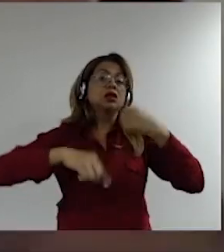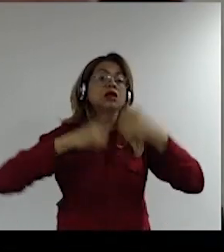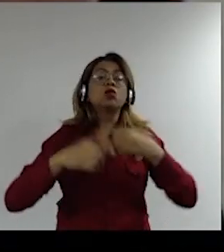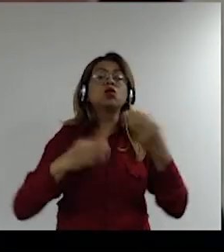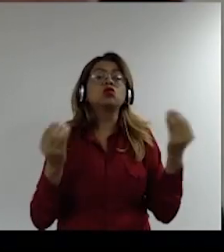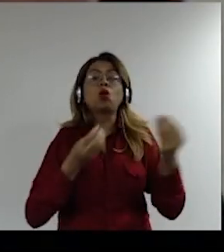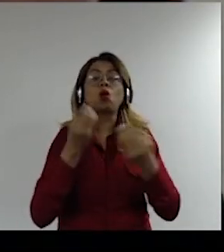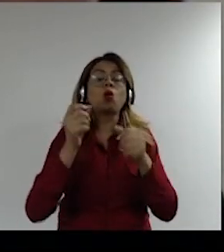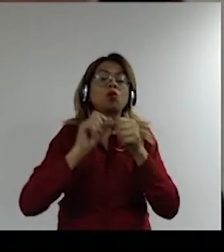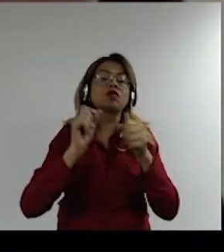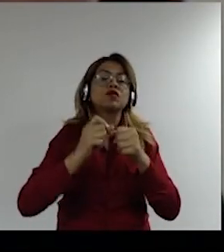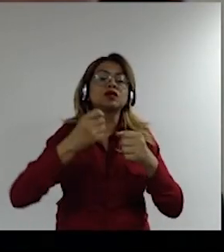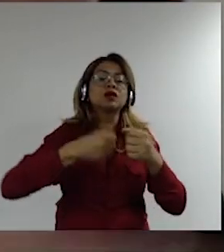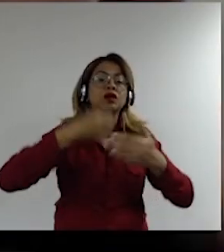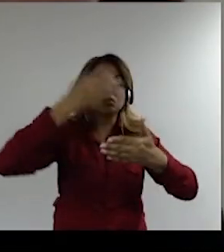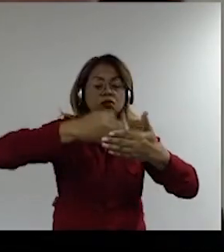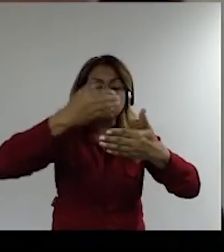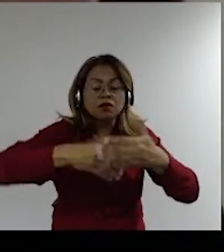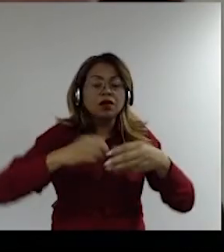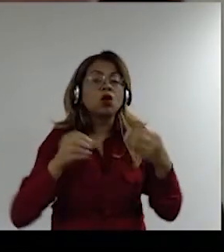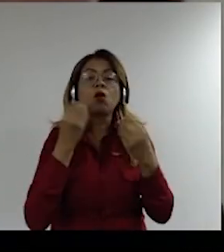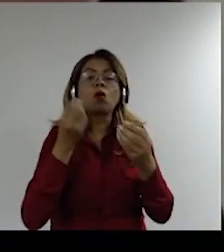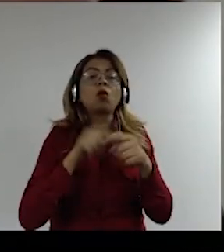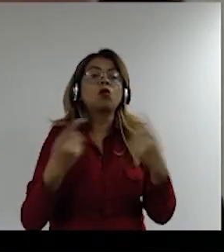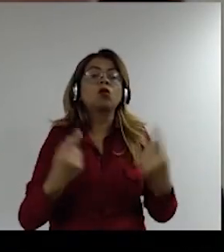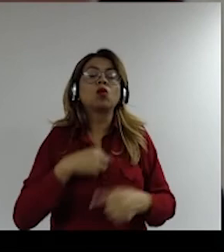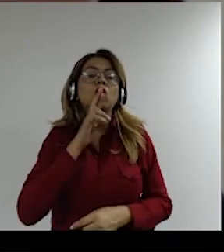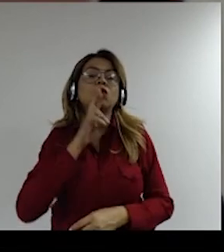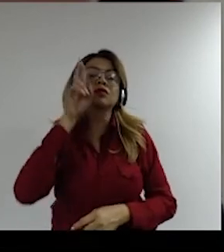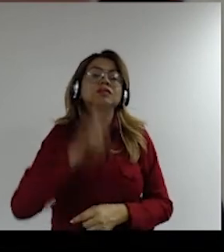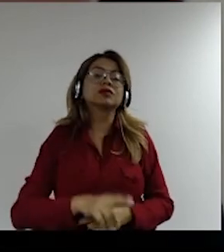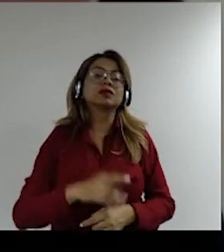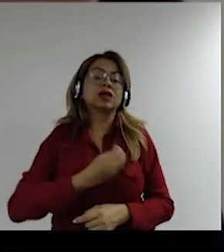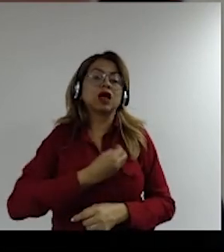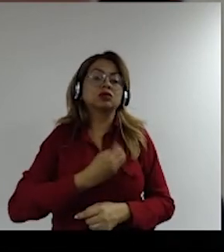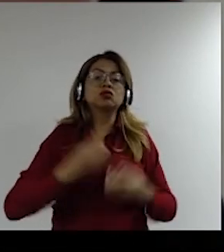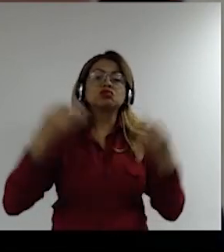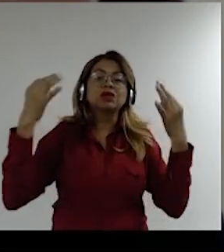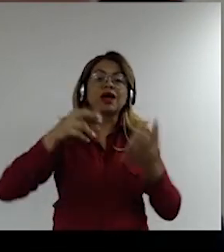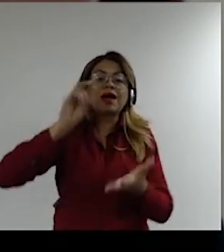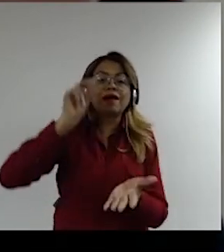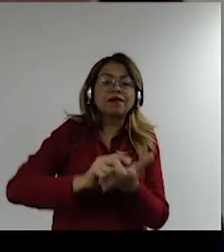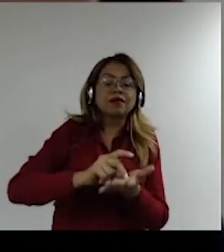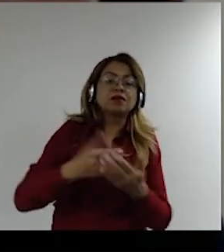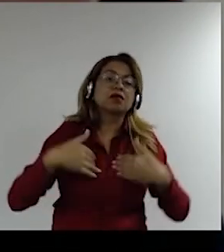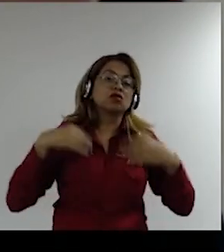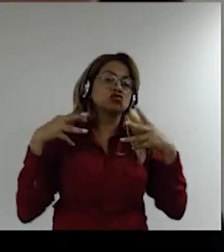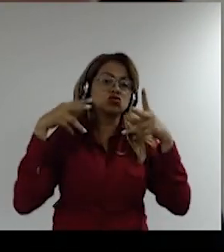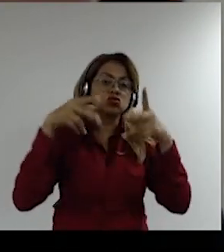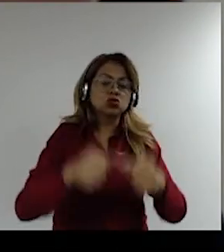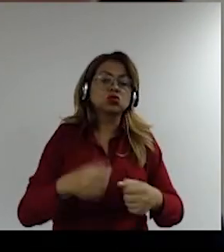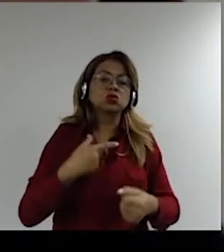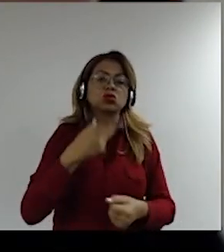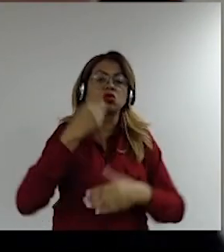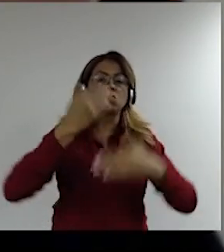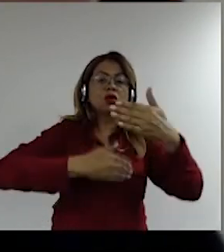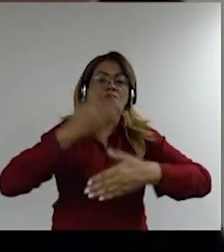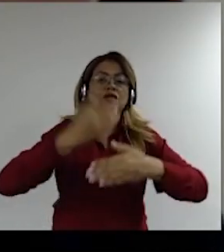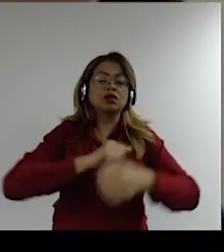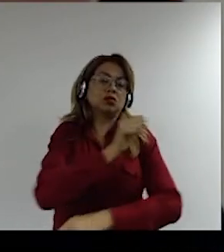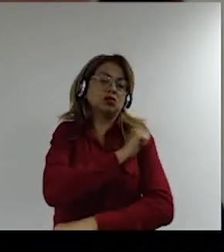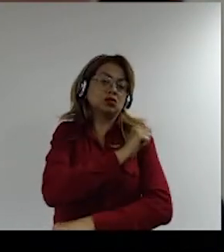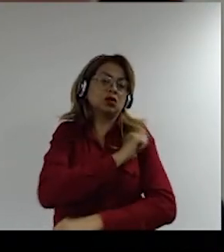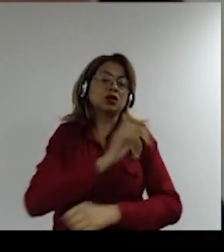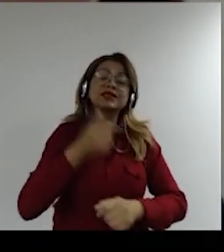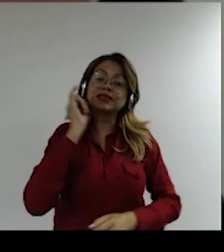de como fazer essa avaliação. Qual é o resultado prático disso? O que aconteceu efetivamente com o resultado prático de uma avaliação de um estudante,